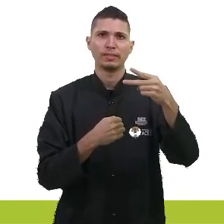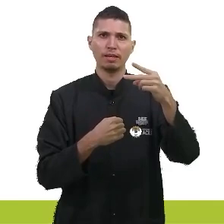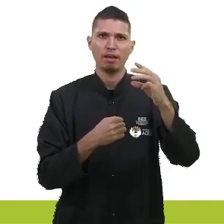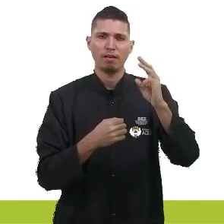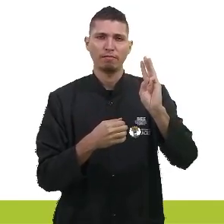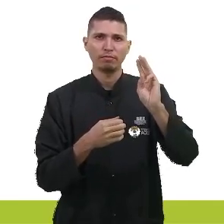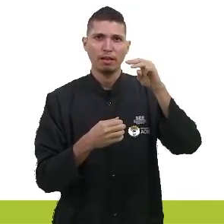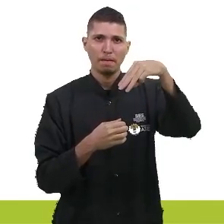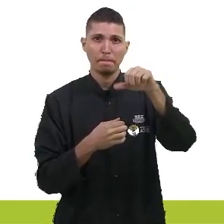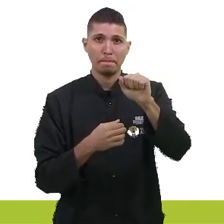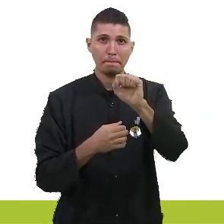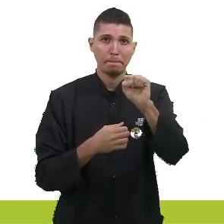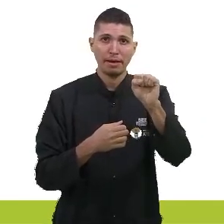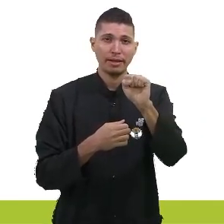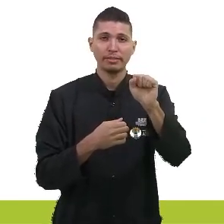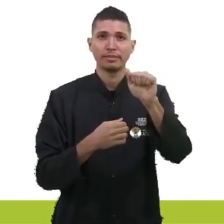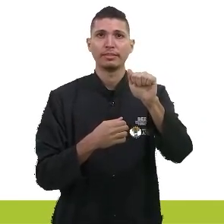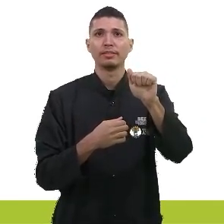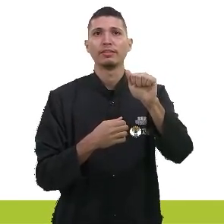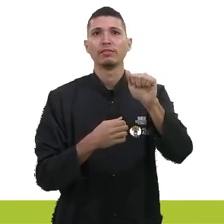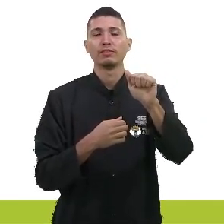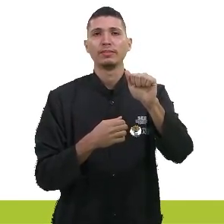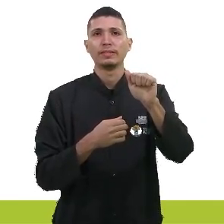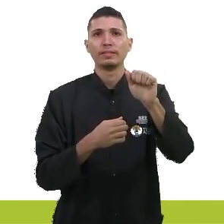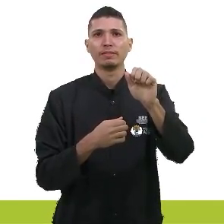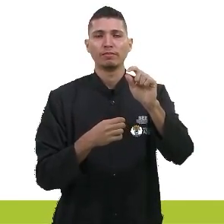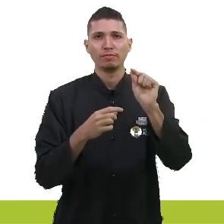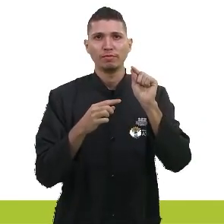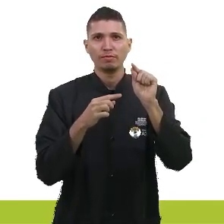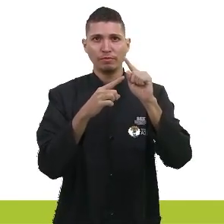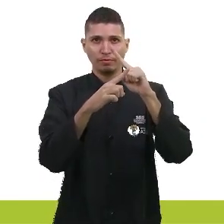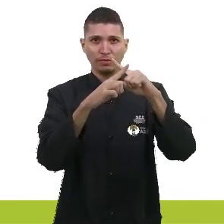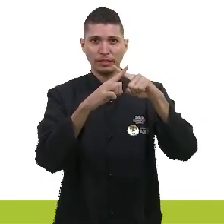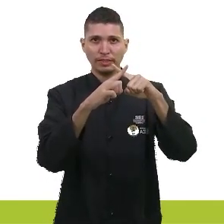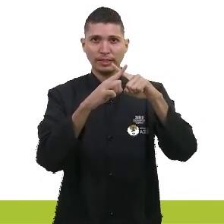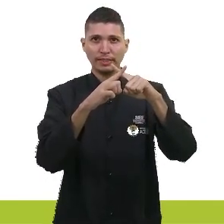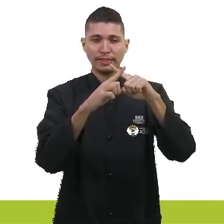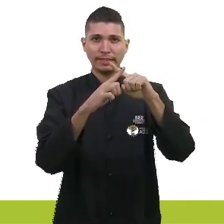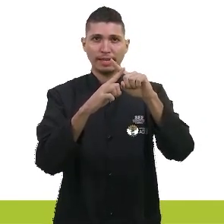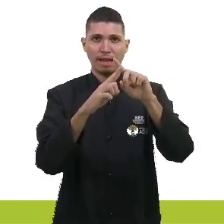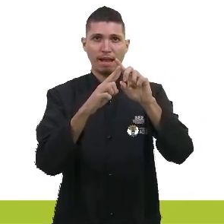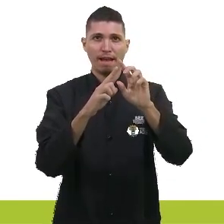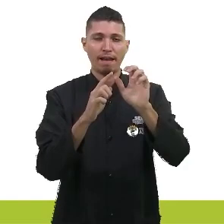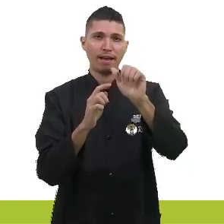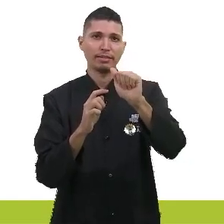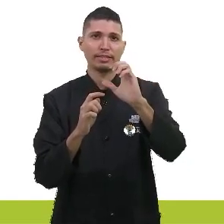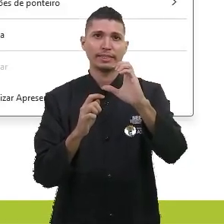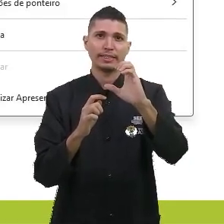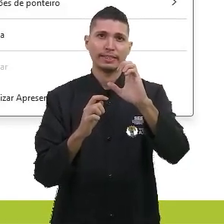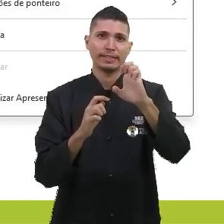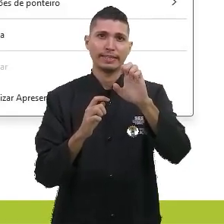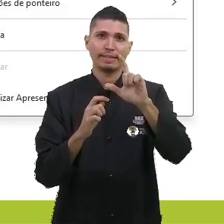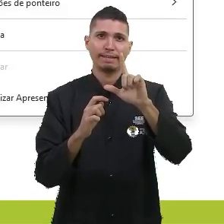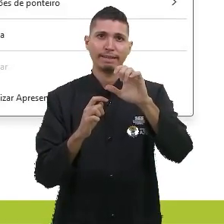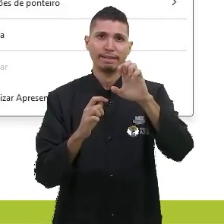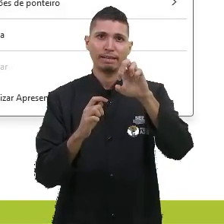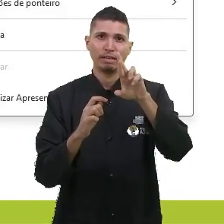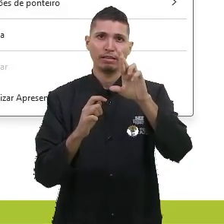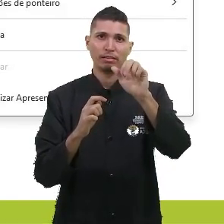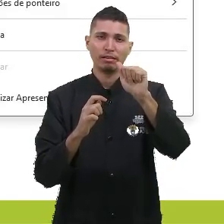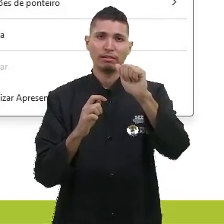massa vezes a aceleração. A aceleração e força são vetores.